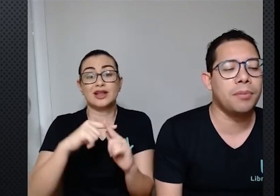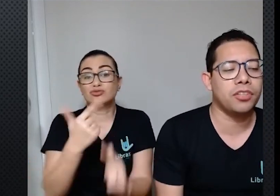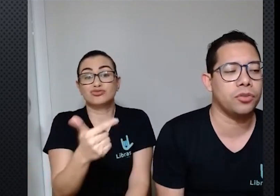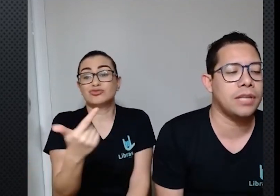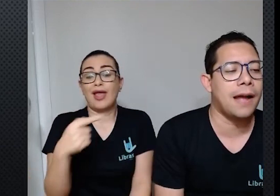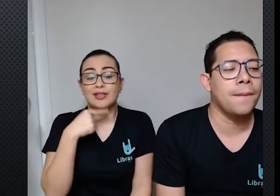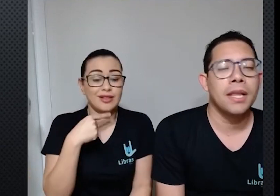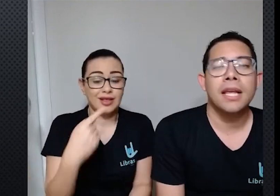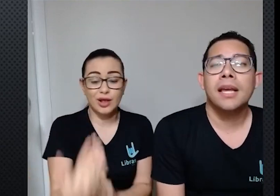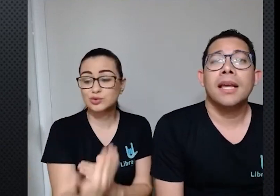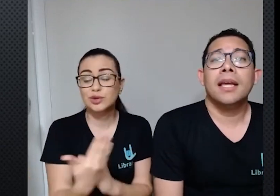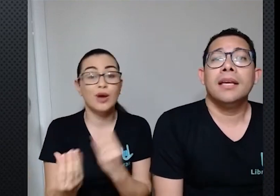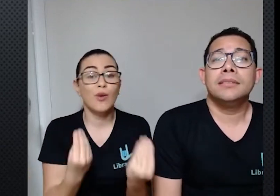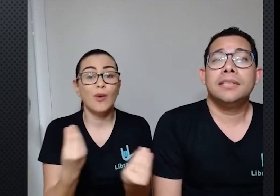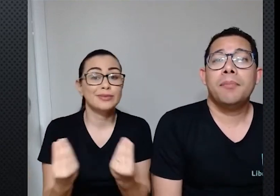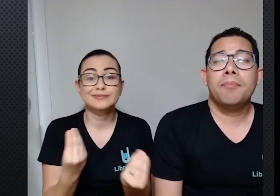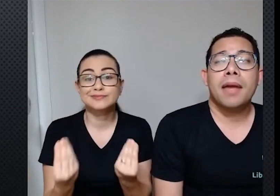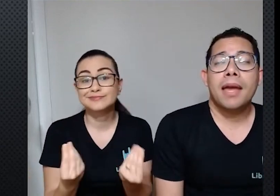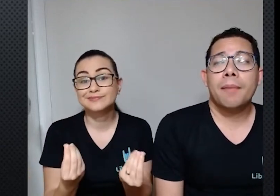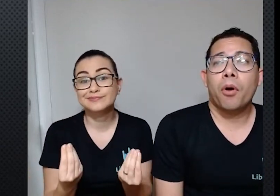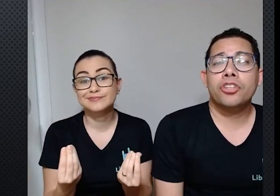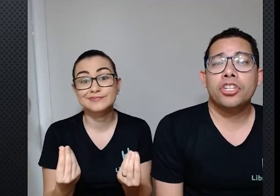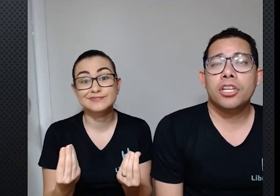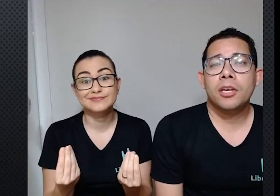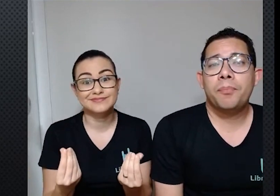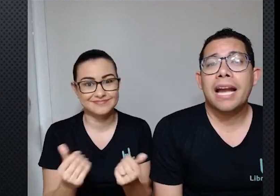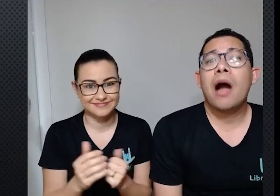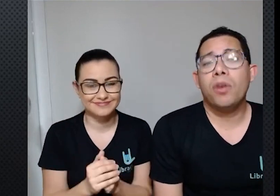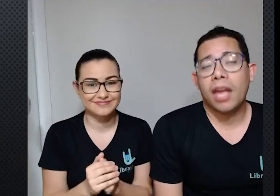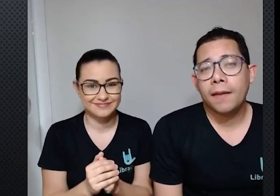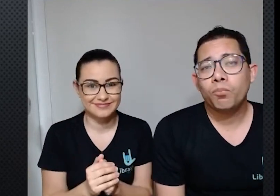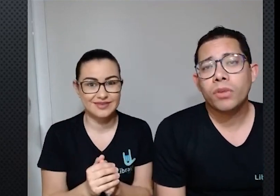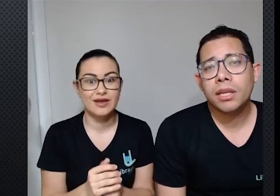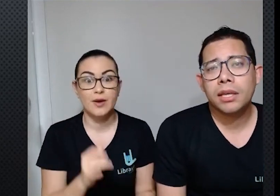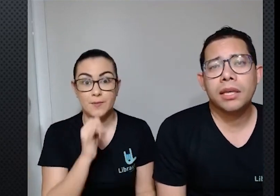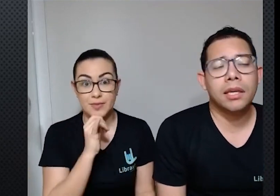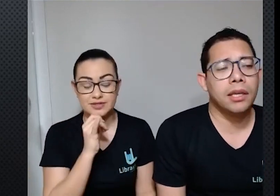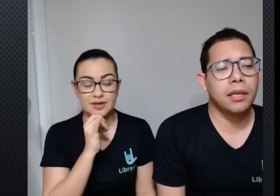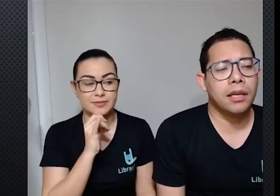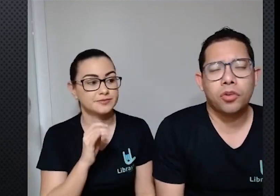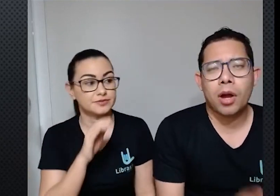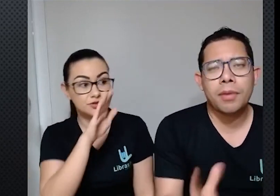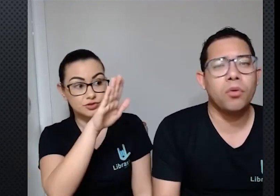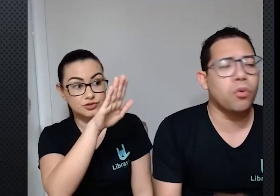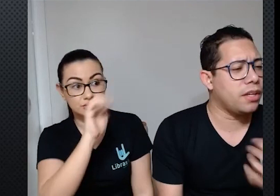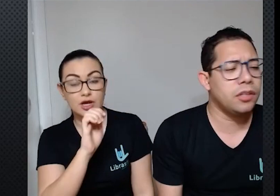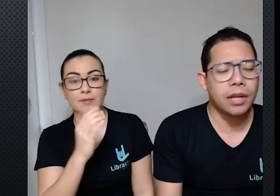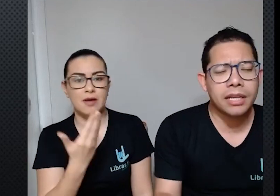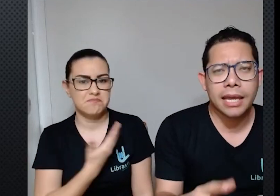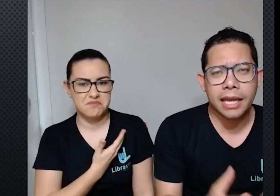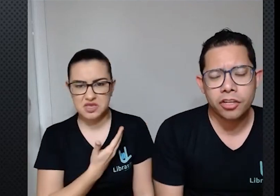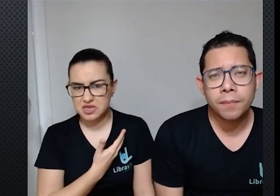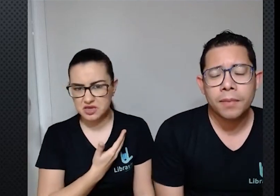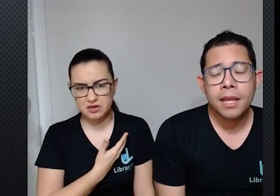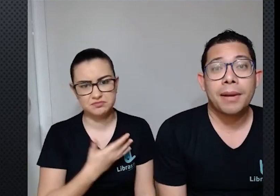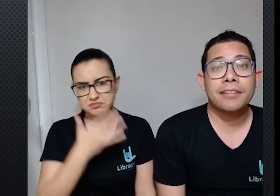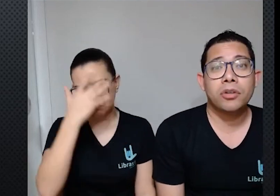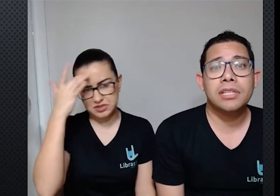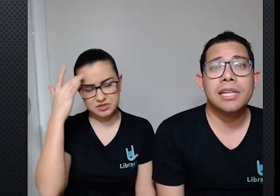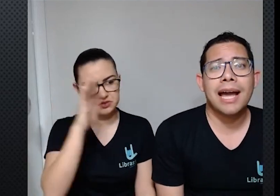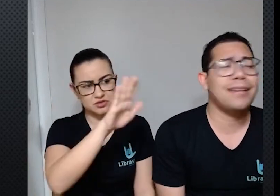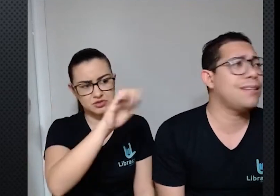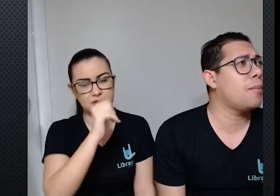tem ninguém para te ajudar, você pode pegar alguém que é seu amigo, conhecido ali da igreja,